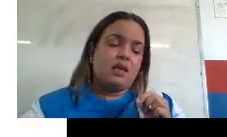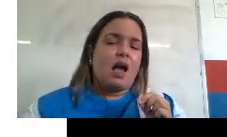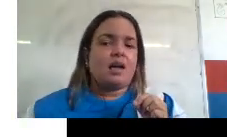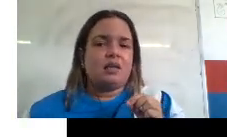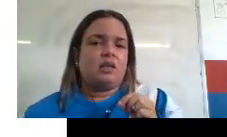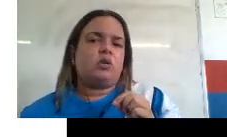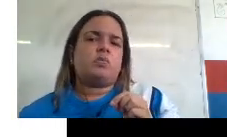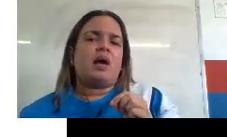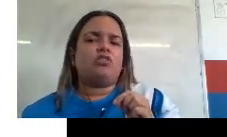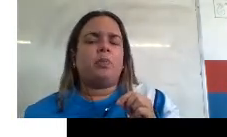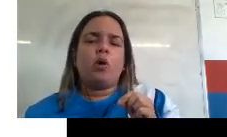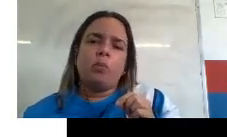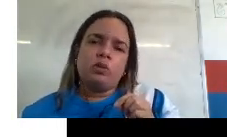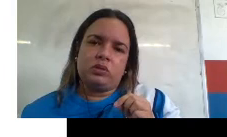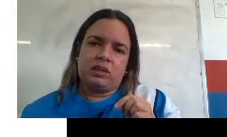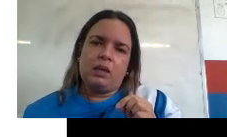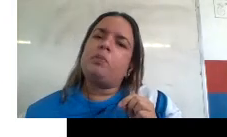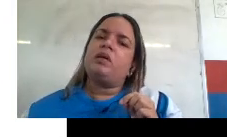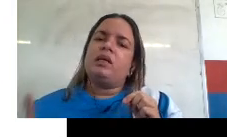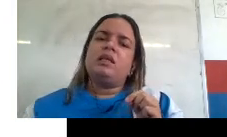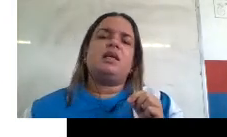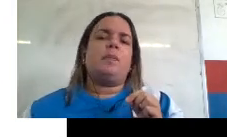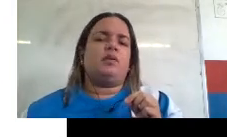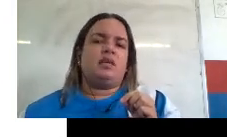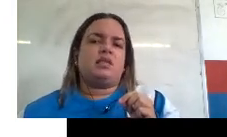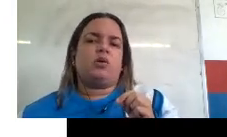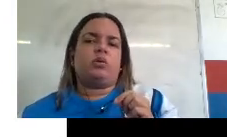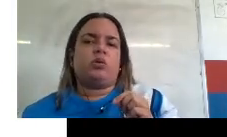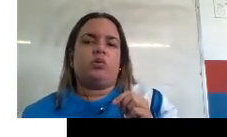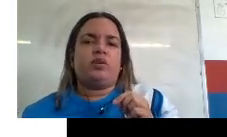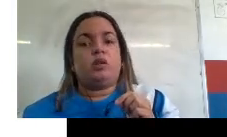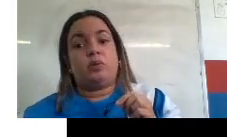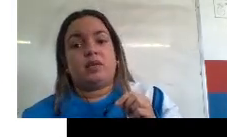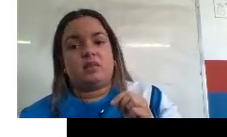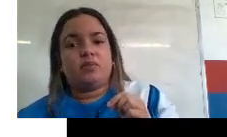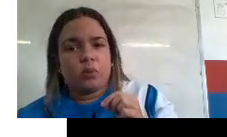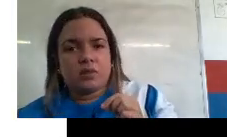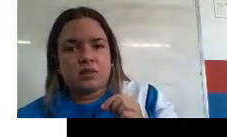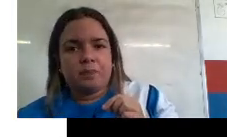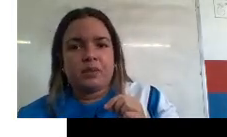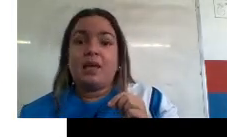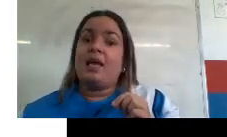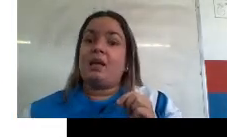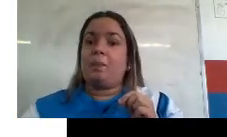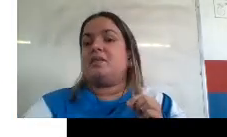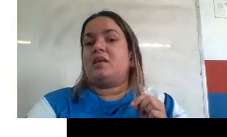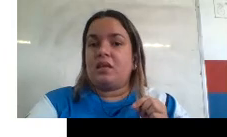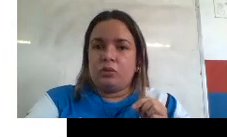E aqui em nosso país, por muito tempo, ninguém poderia ser contra o governo, porque se fosse...